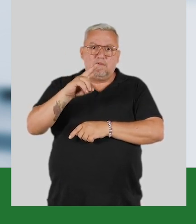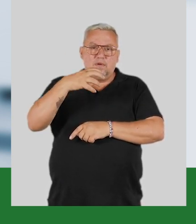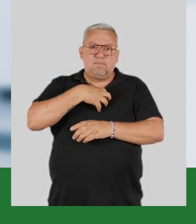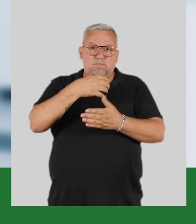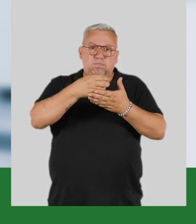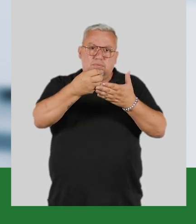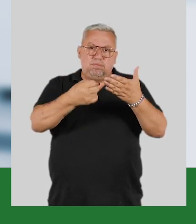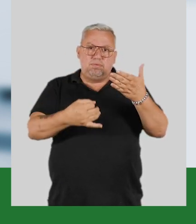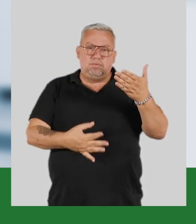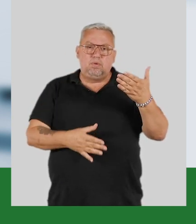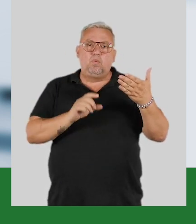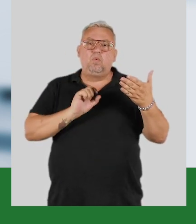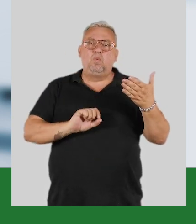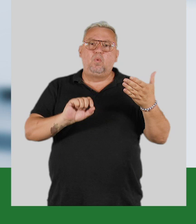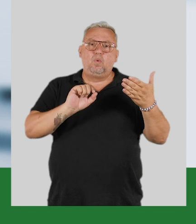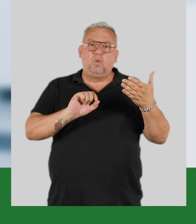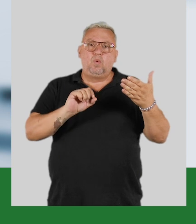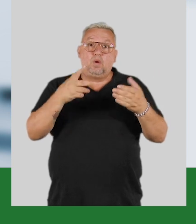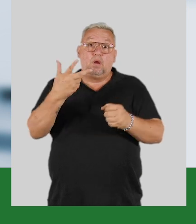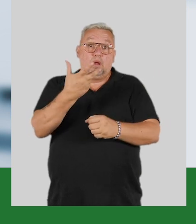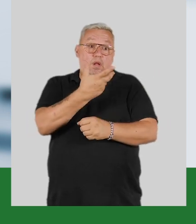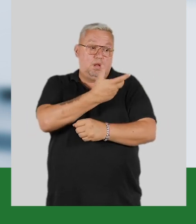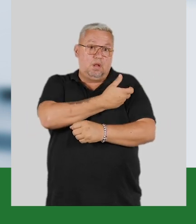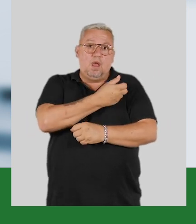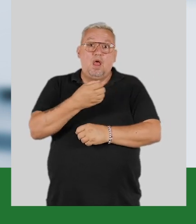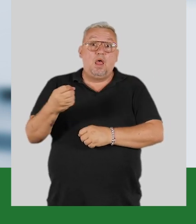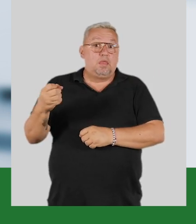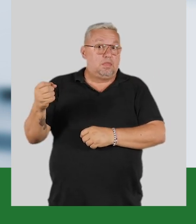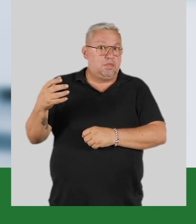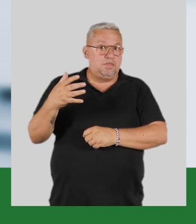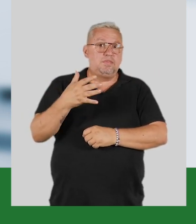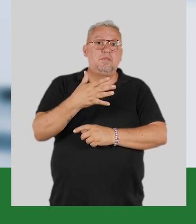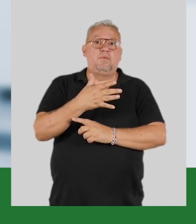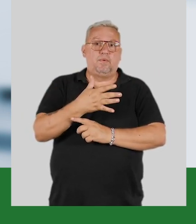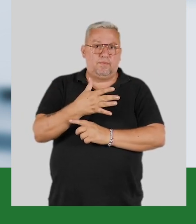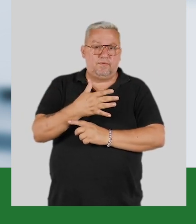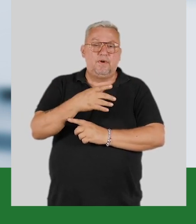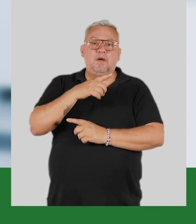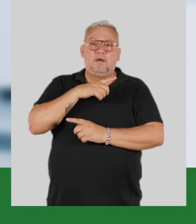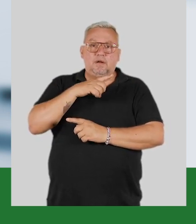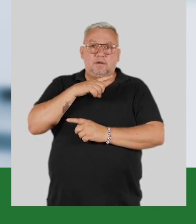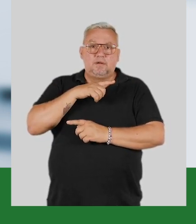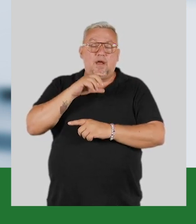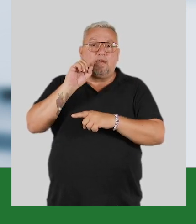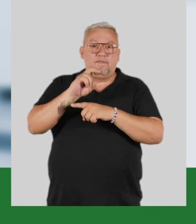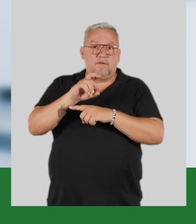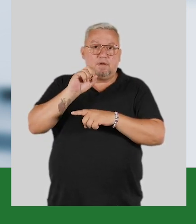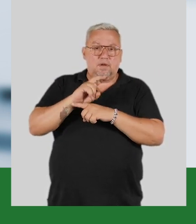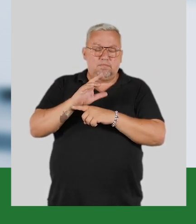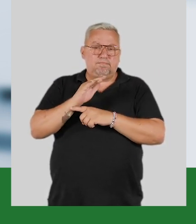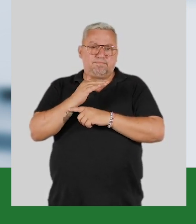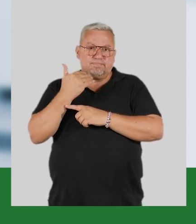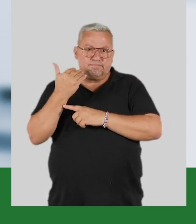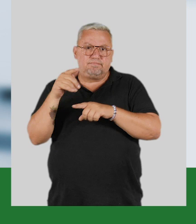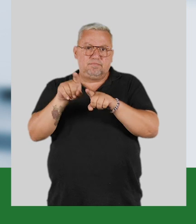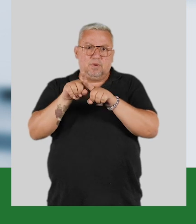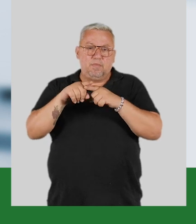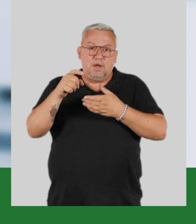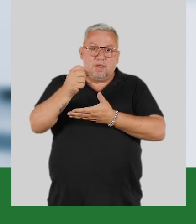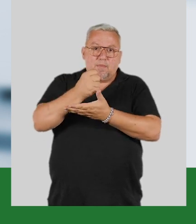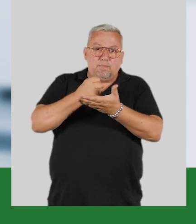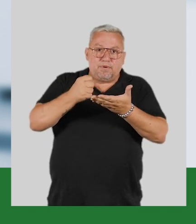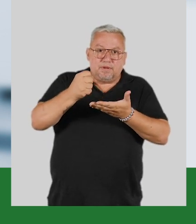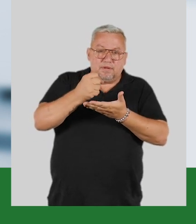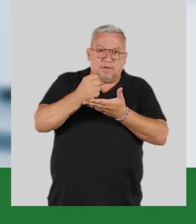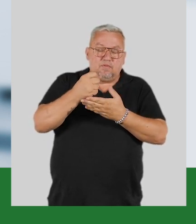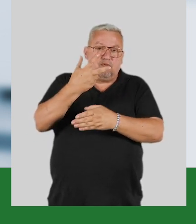vacina. Primeiro, que ela é uma vacina nova, ela é composta por vírus inativado. Essa plataforma de vacina